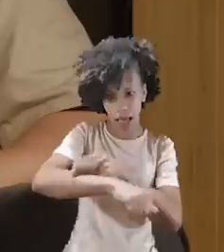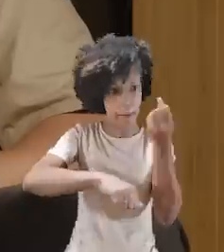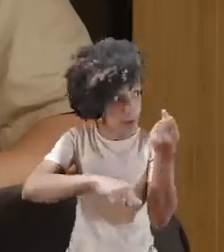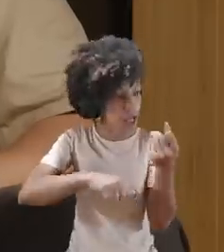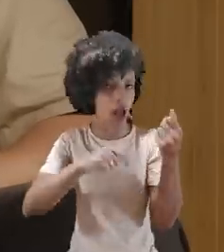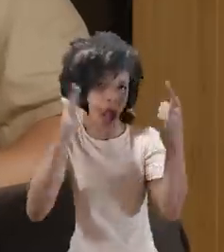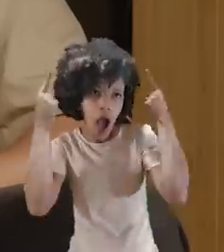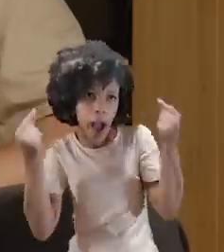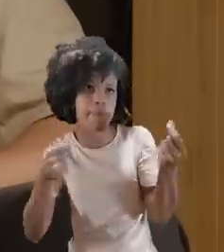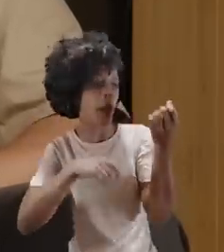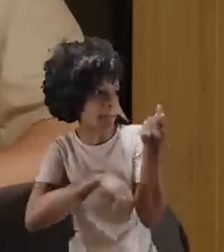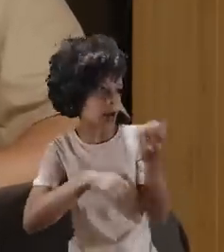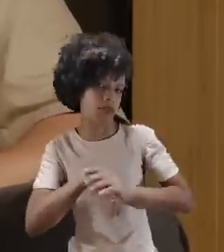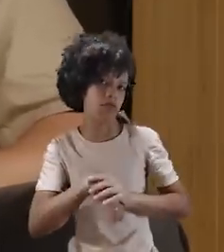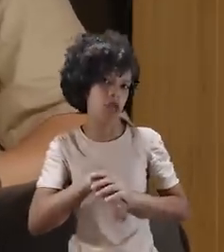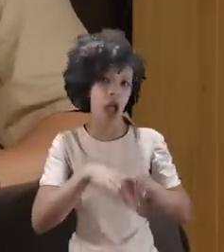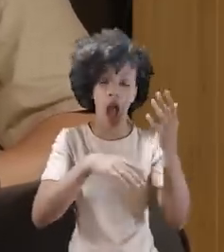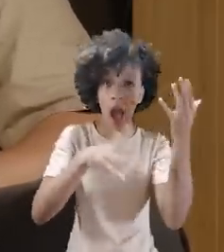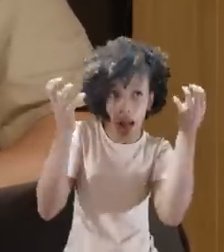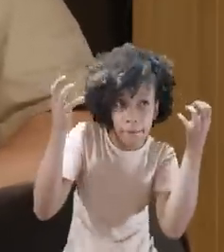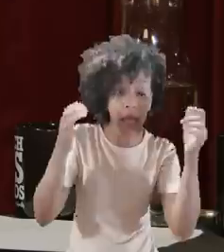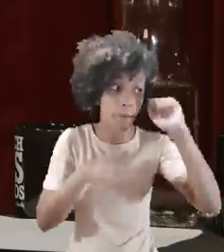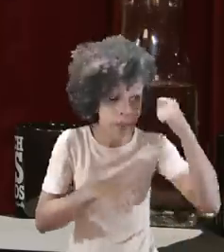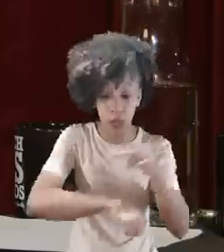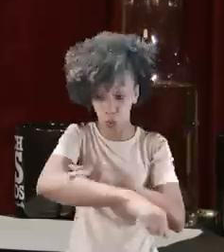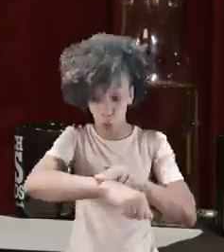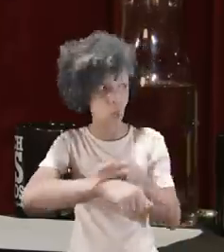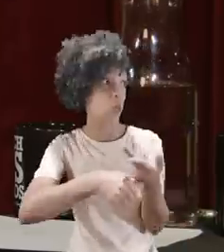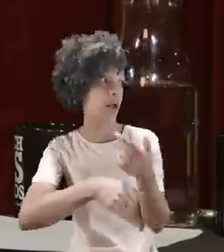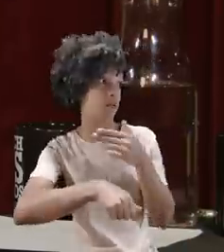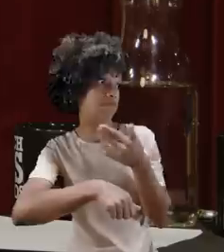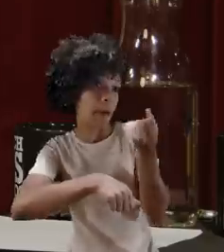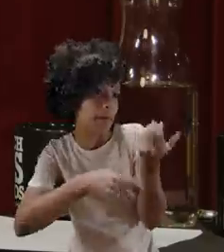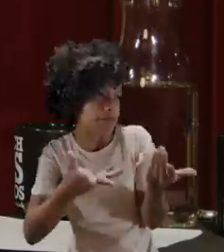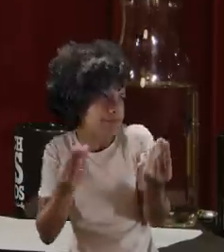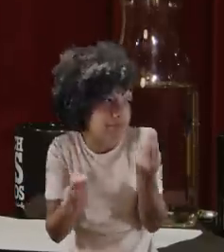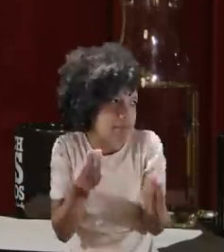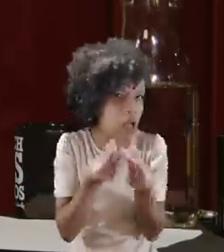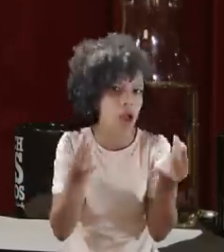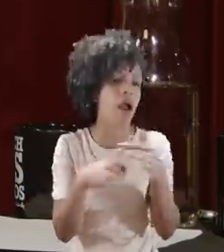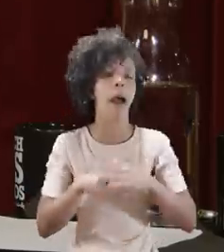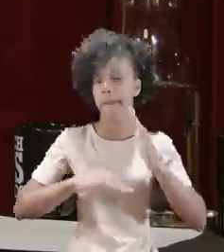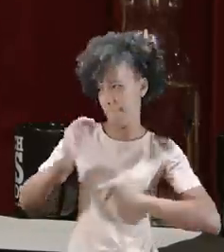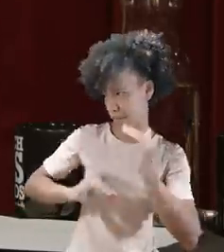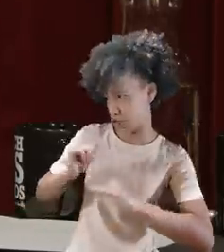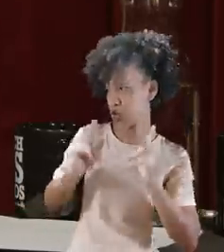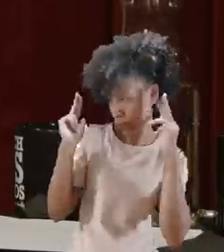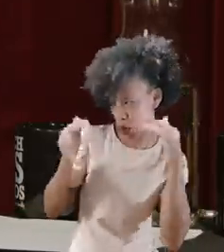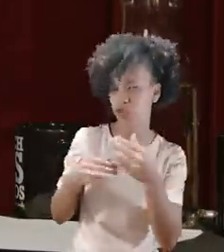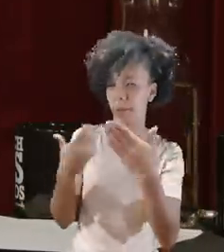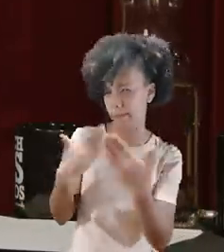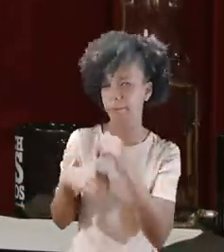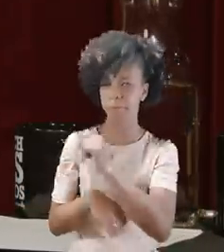branca cabelo preto que eu a pele mais escura a pedir entendi entendi entendi esse negócio de técnicas de corte eu queria